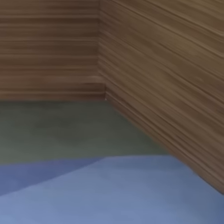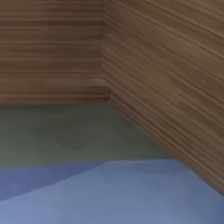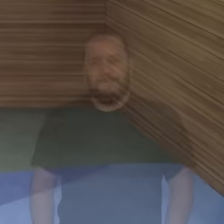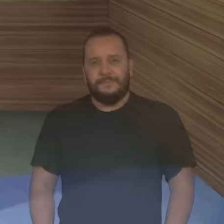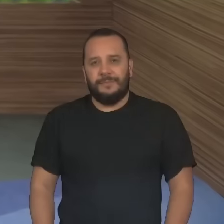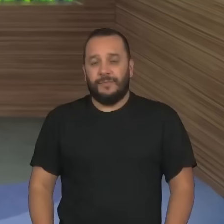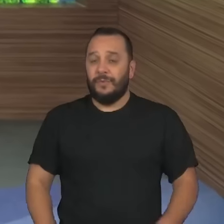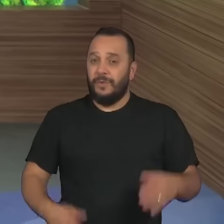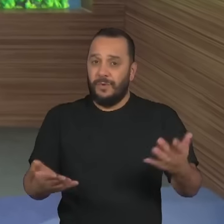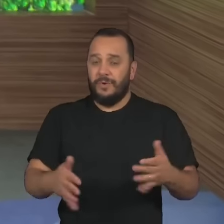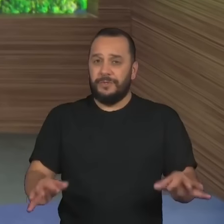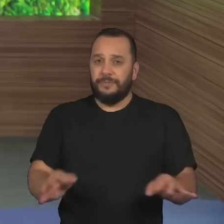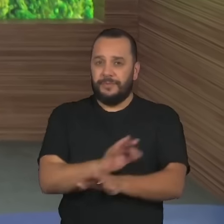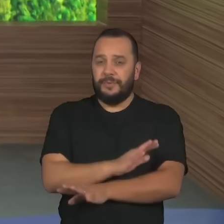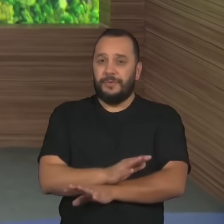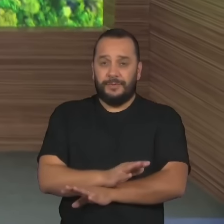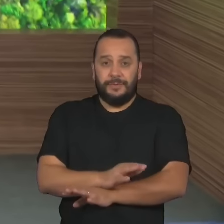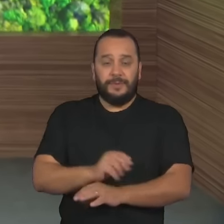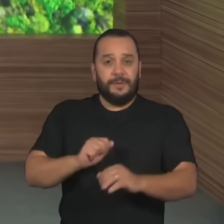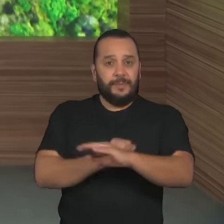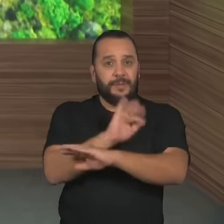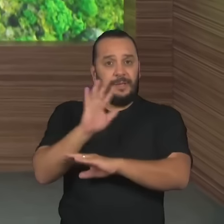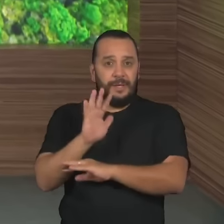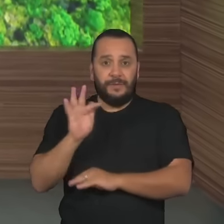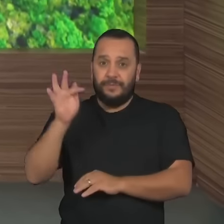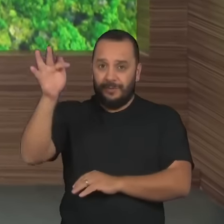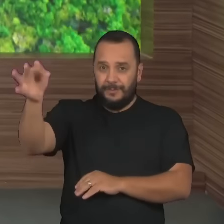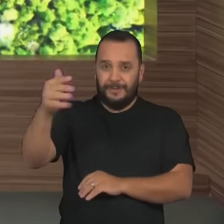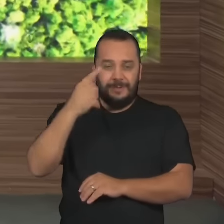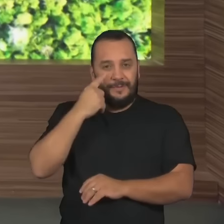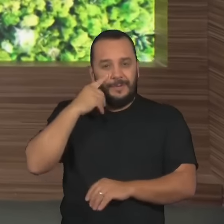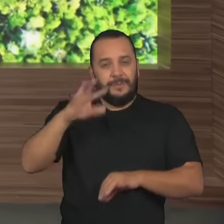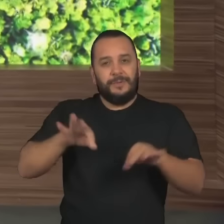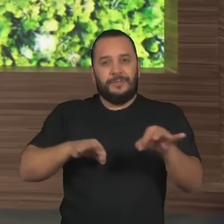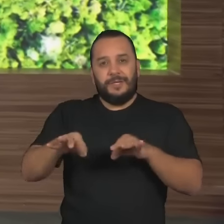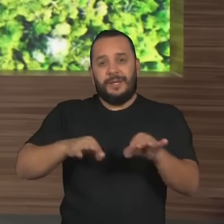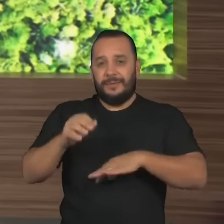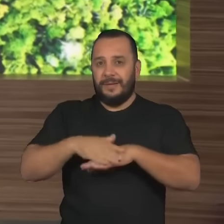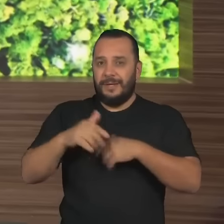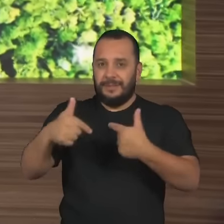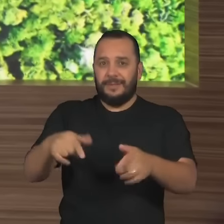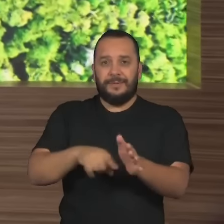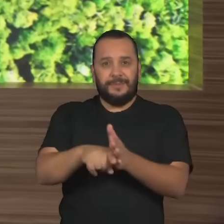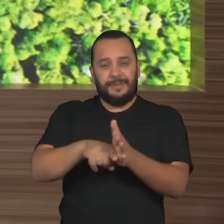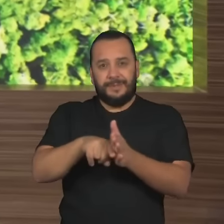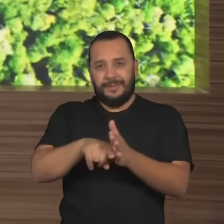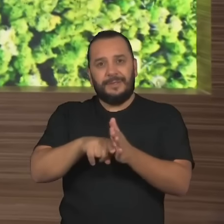Por hoje é só. No próximo Repórter Eco, você acompanha mais projetos, ações e